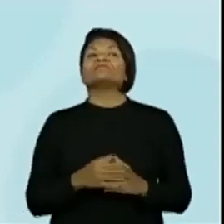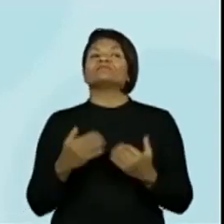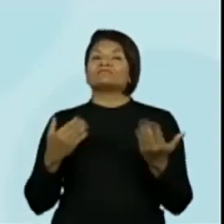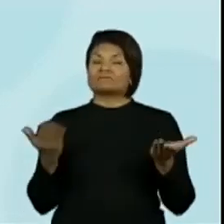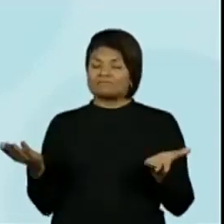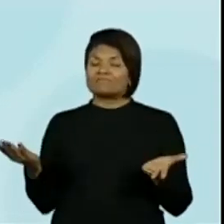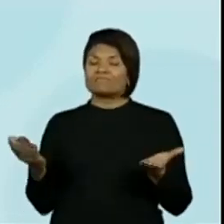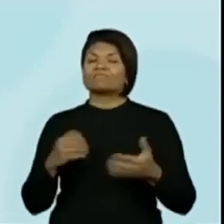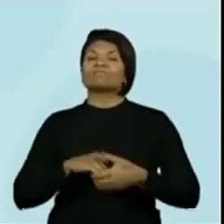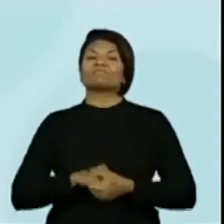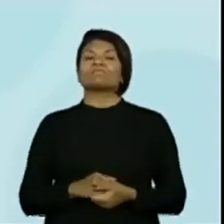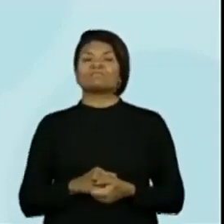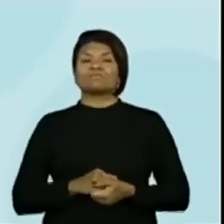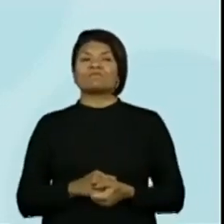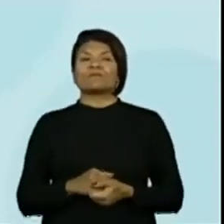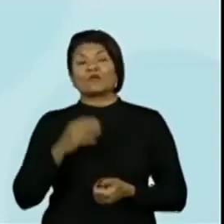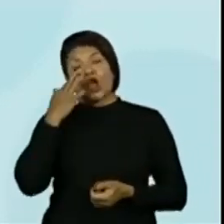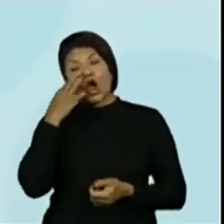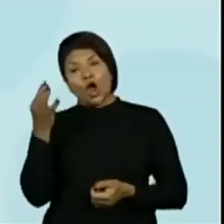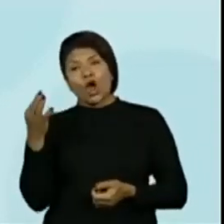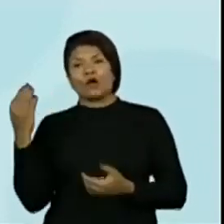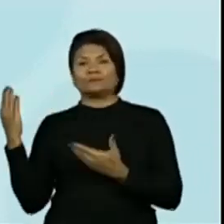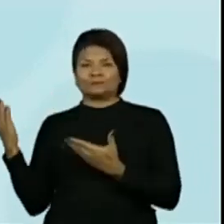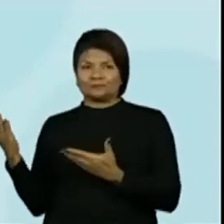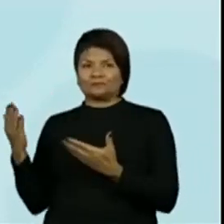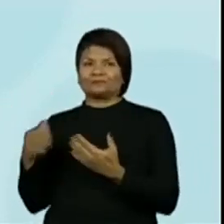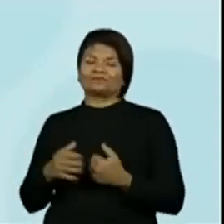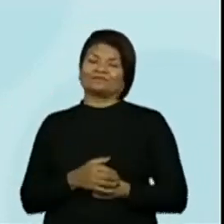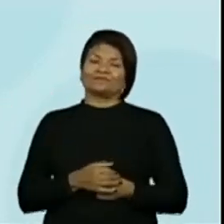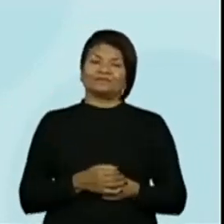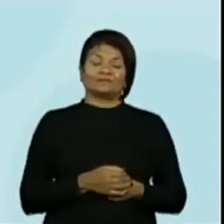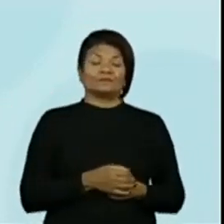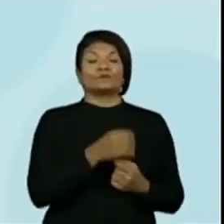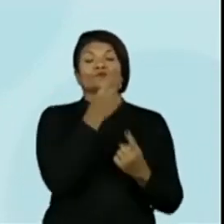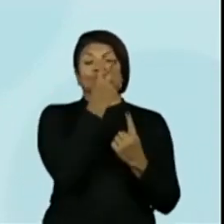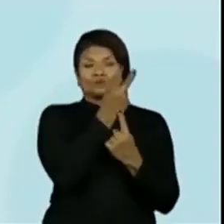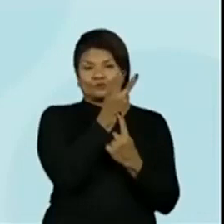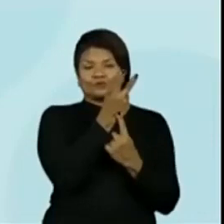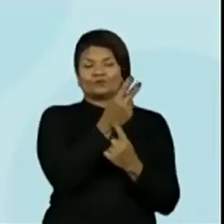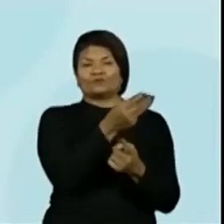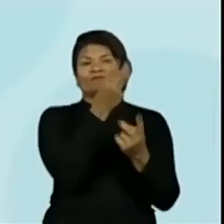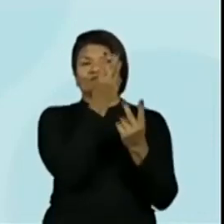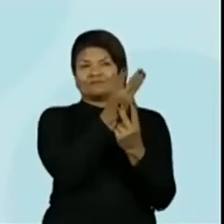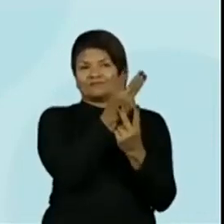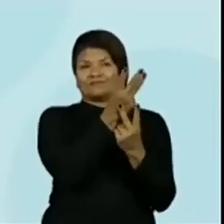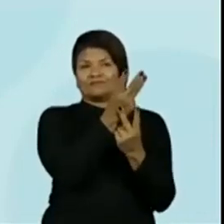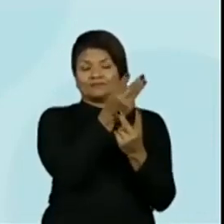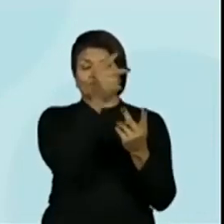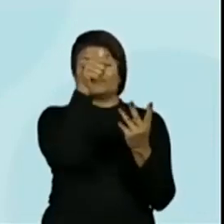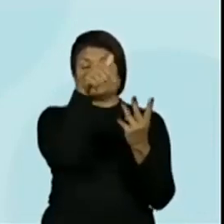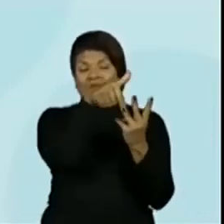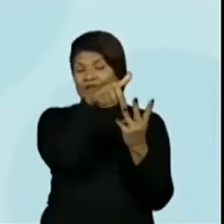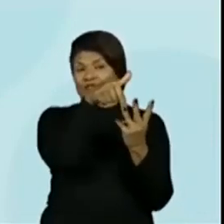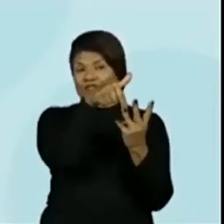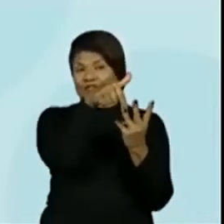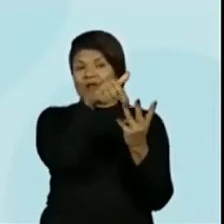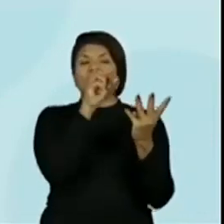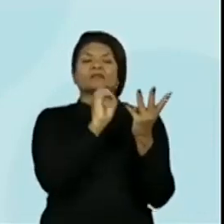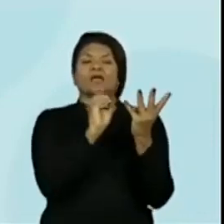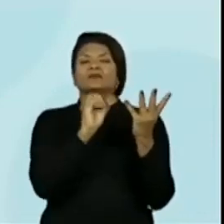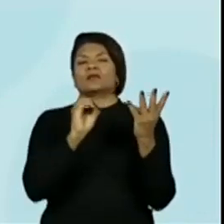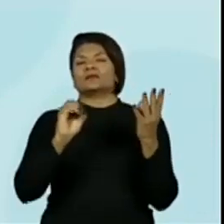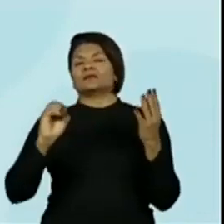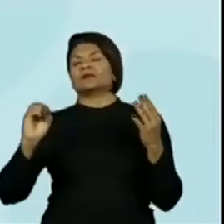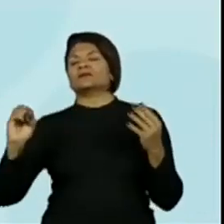200, centena, 30, dezena, 7 unidades. E aí eu completo com os meus